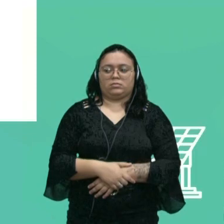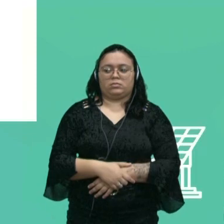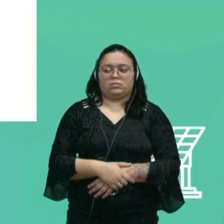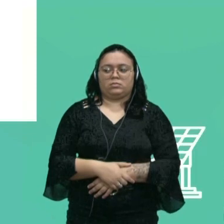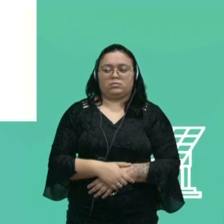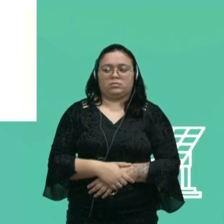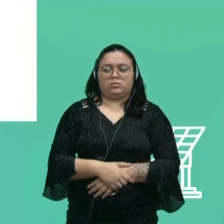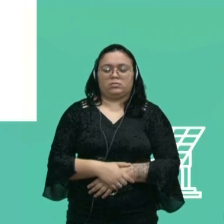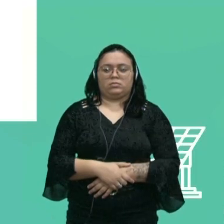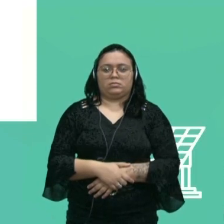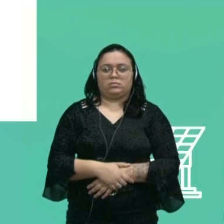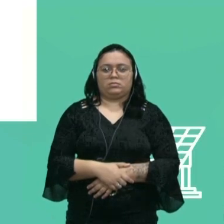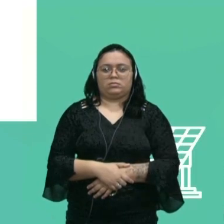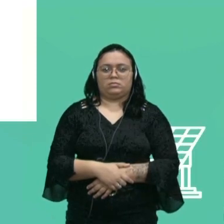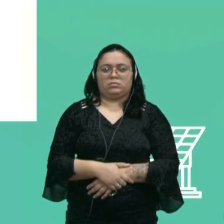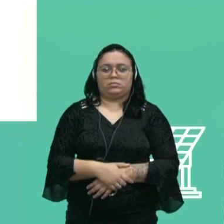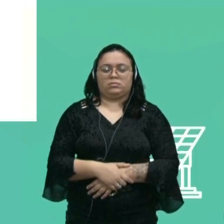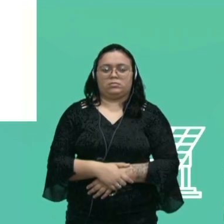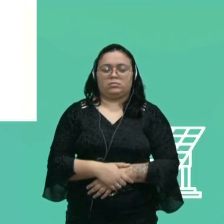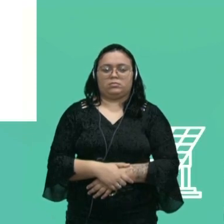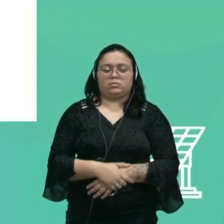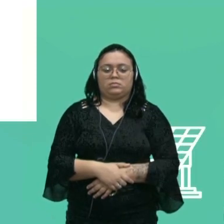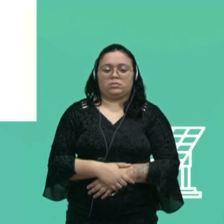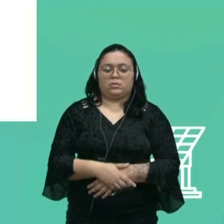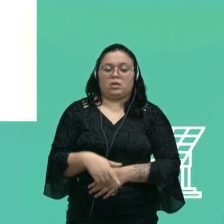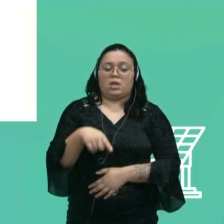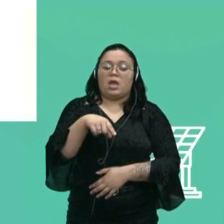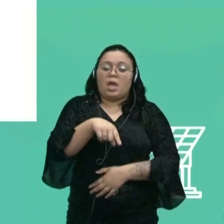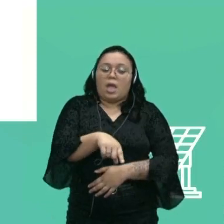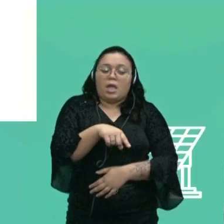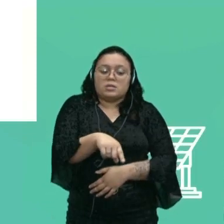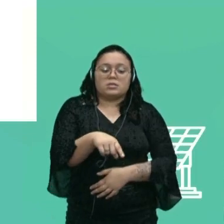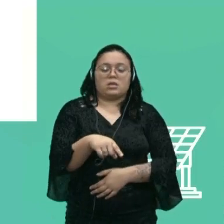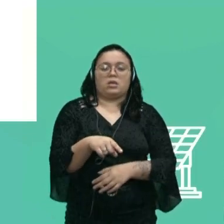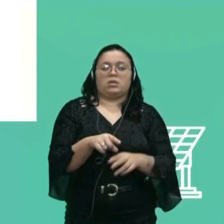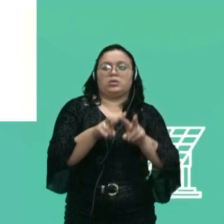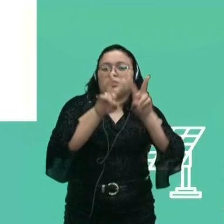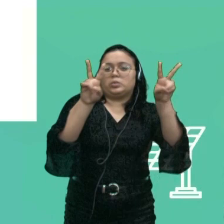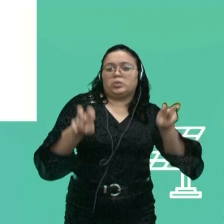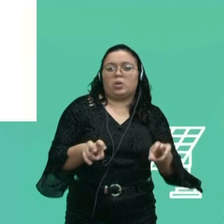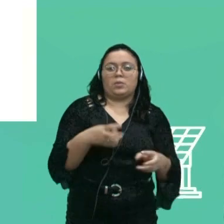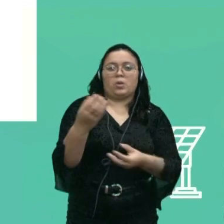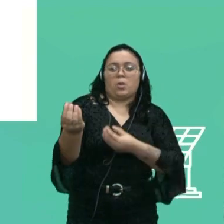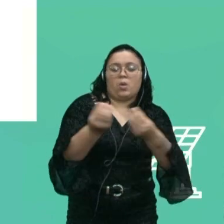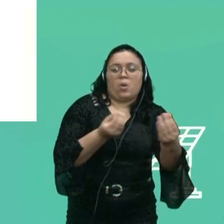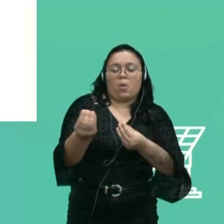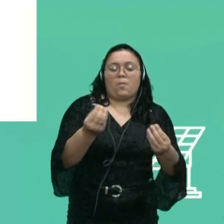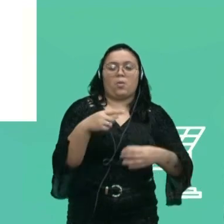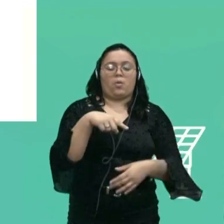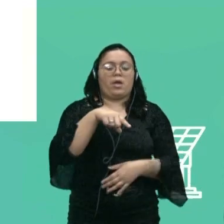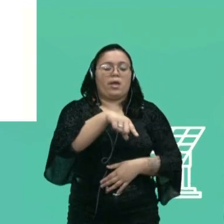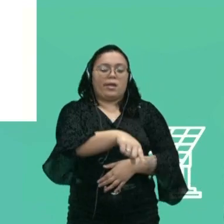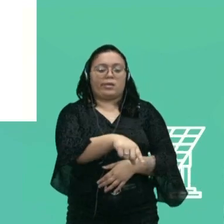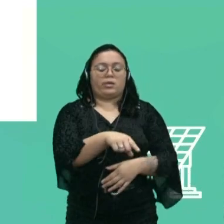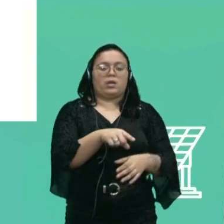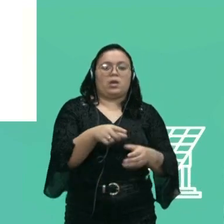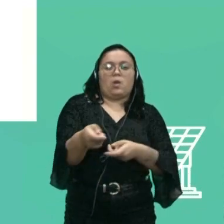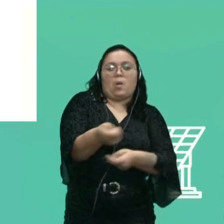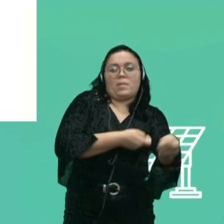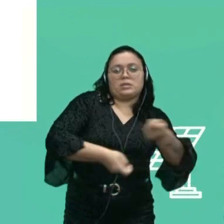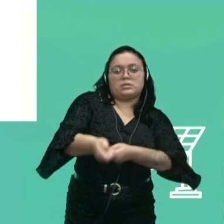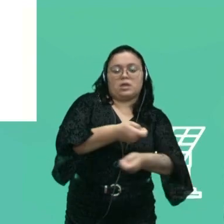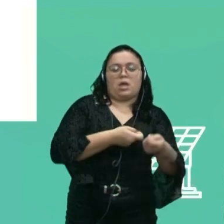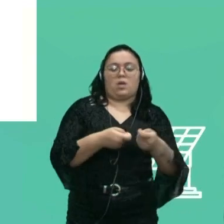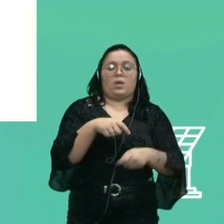A questão das aplicações comerciais e residenciais só pode ser considerada depois que